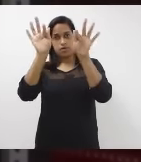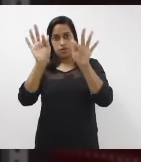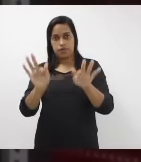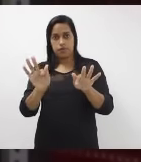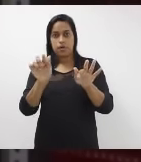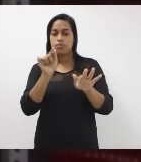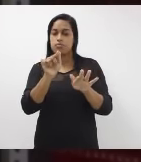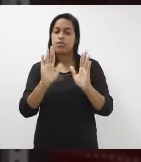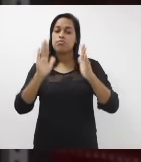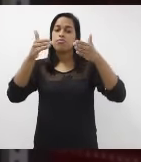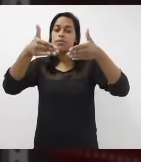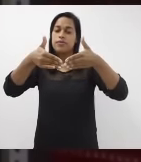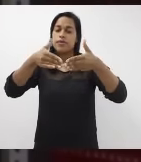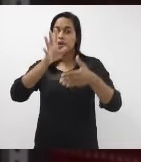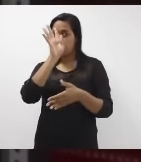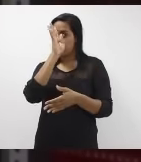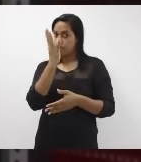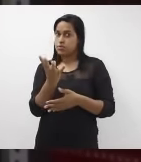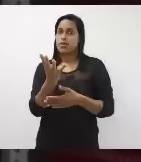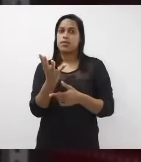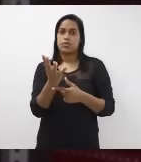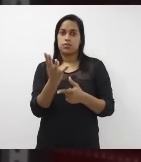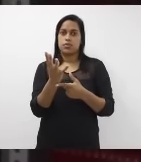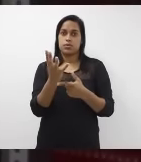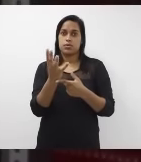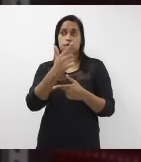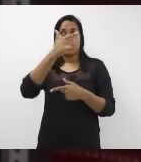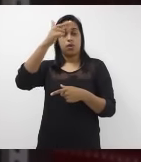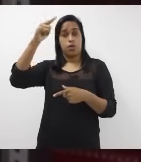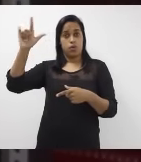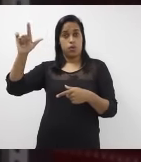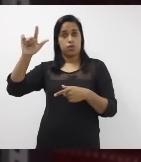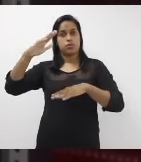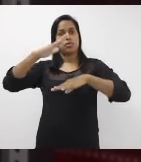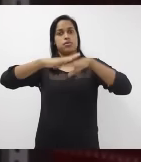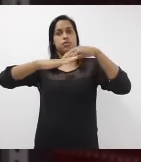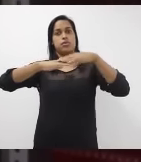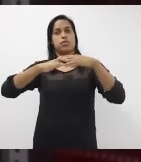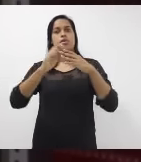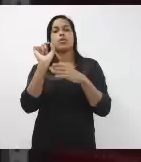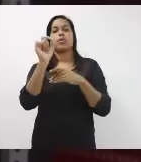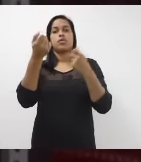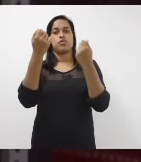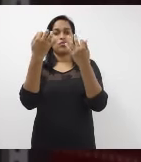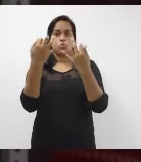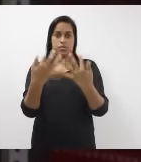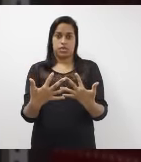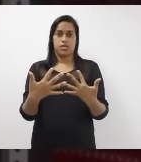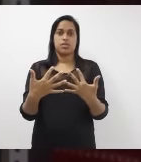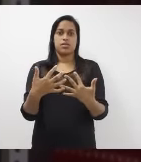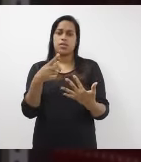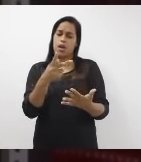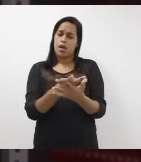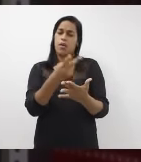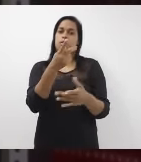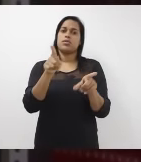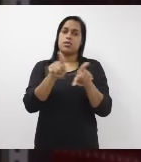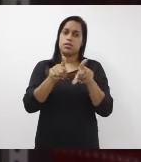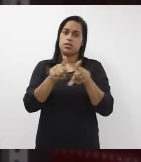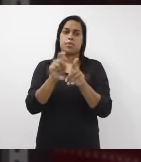poder chegar a um determinado resultado. A outra técnica é a explicação. Ela também ocorre